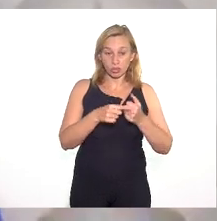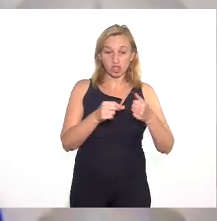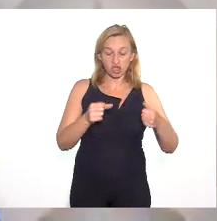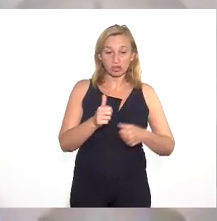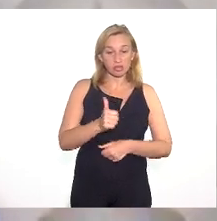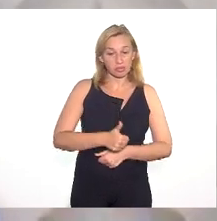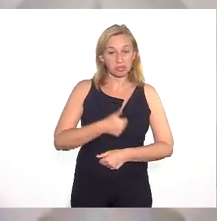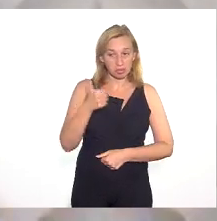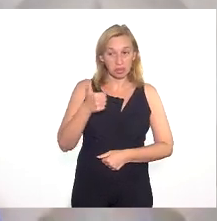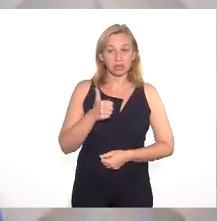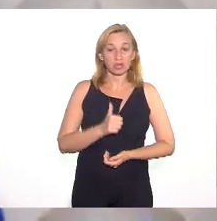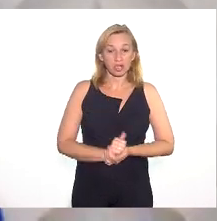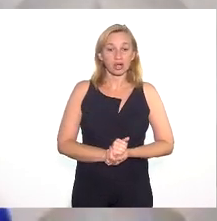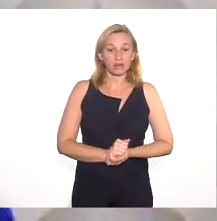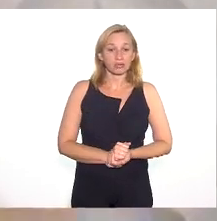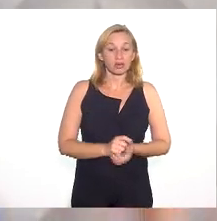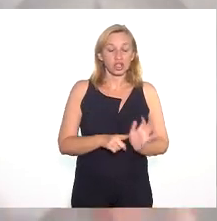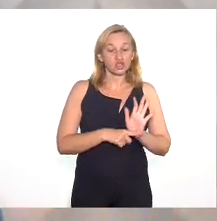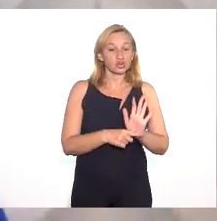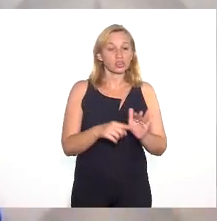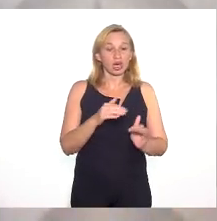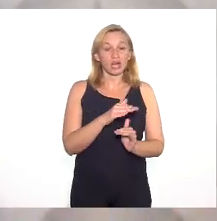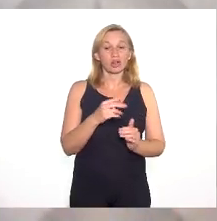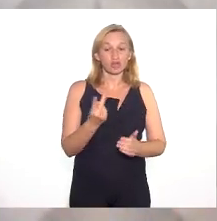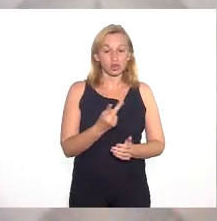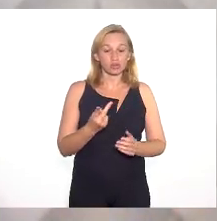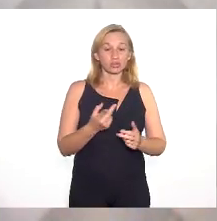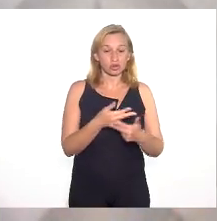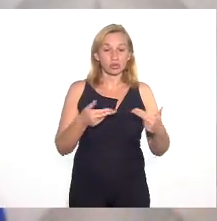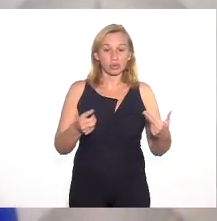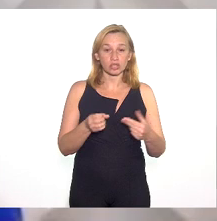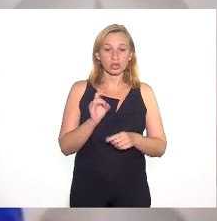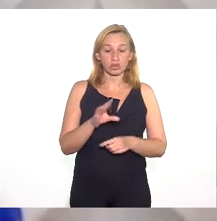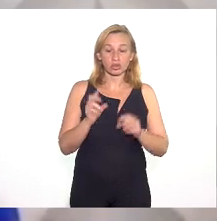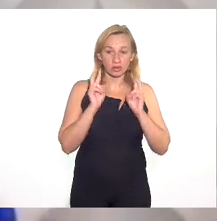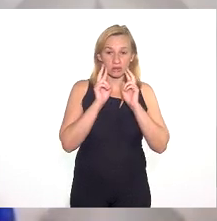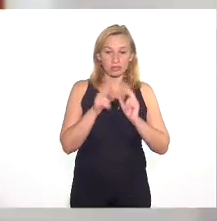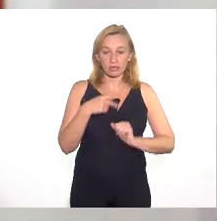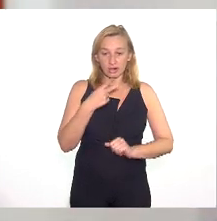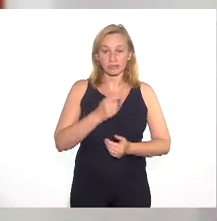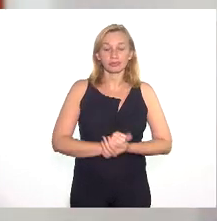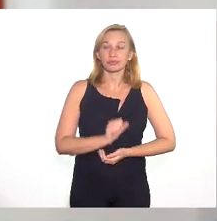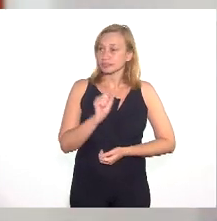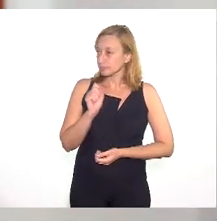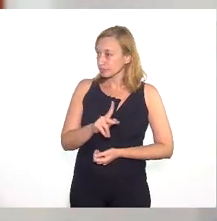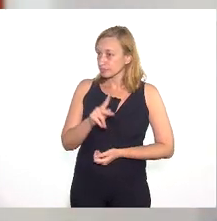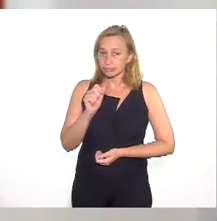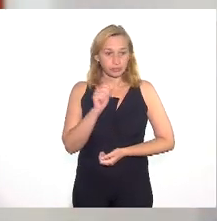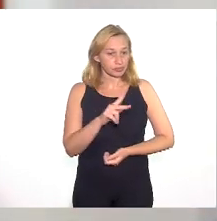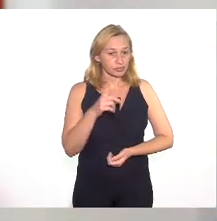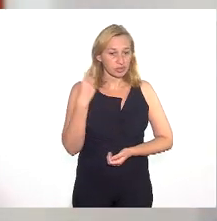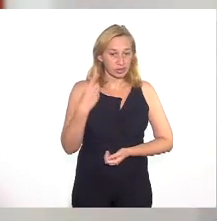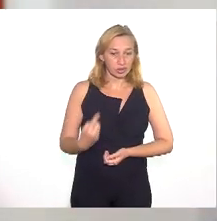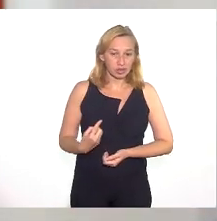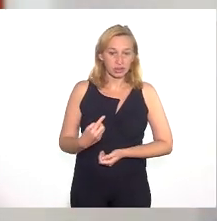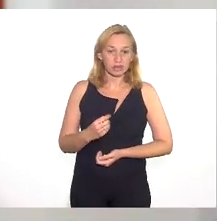acho que consegue atender os dois pontos. É só essa observação. Ok, ok, ok, Dani.